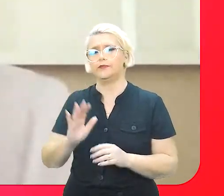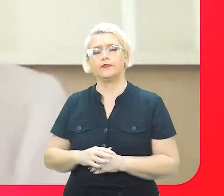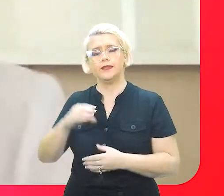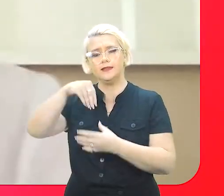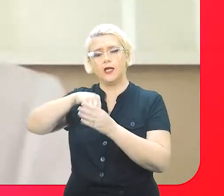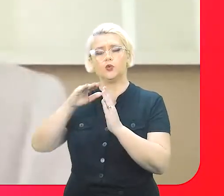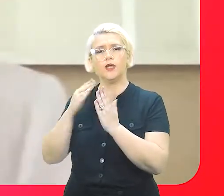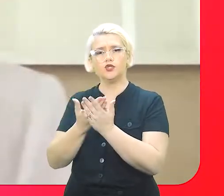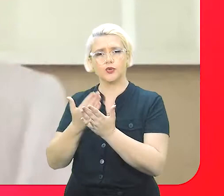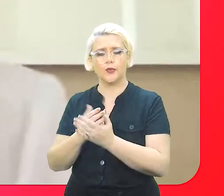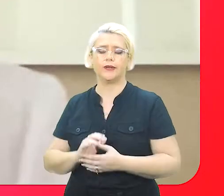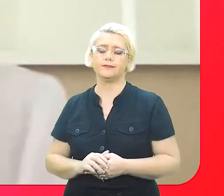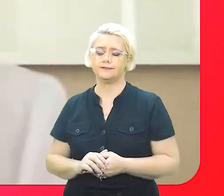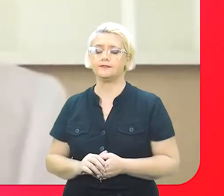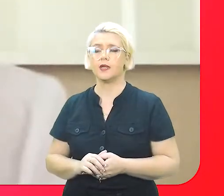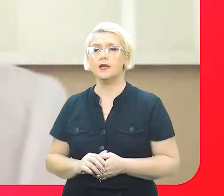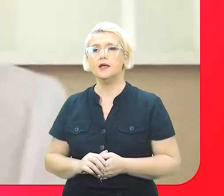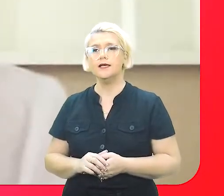na escola, né?